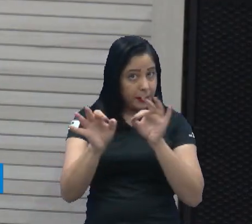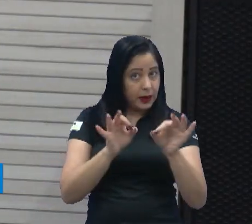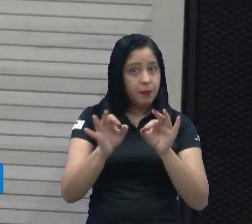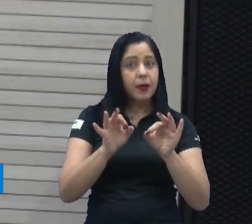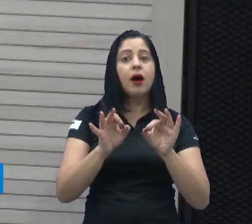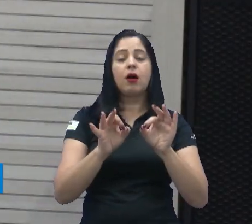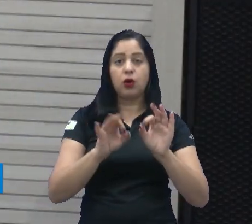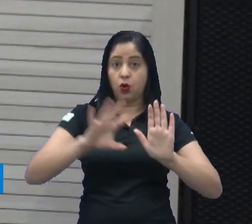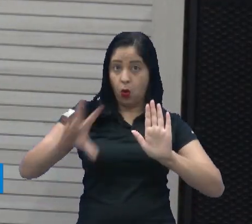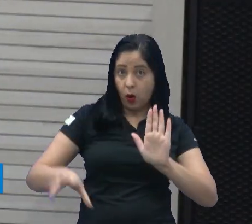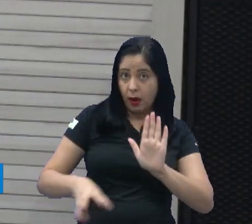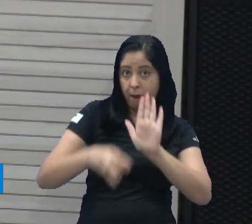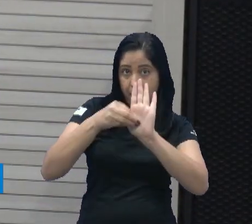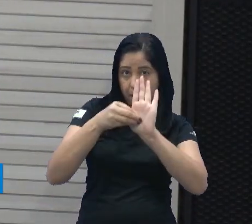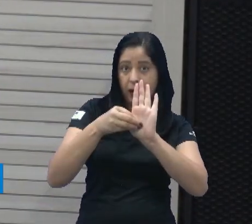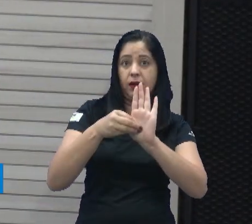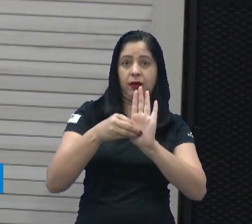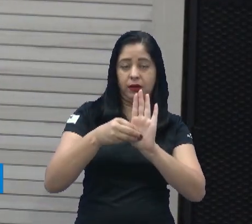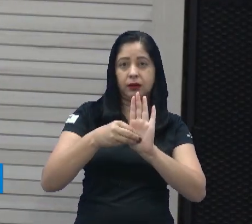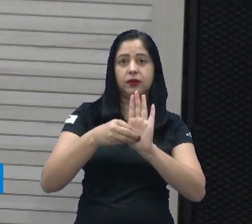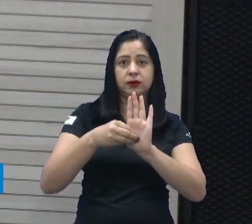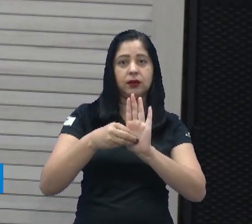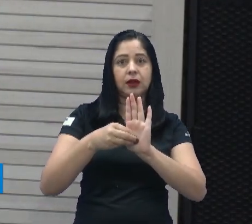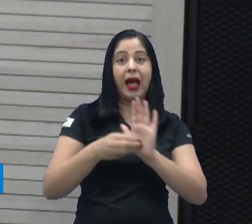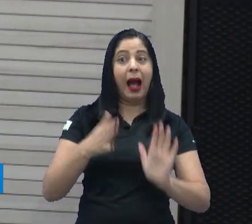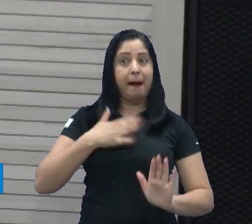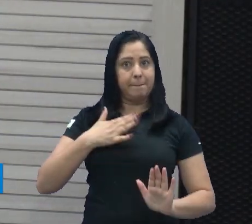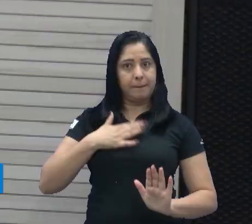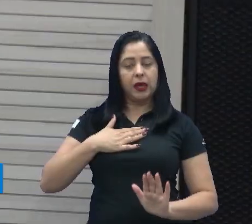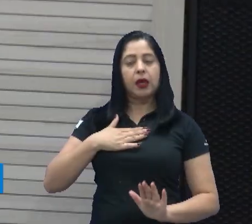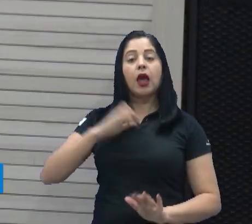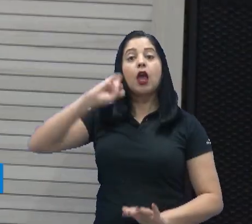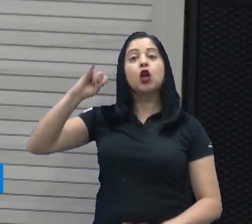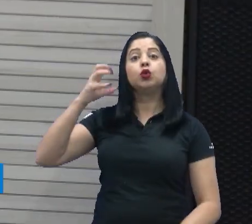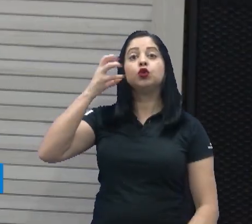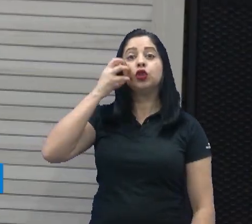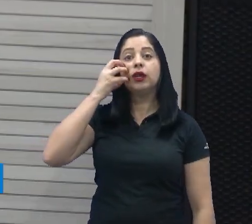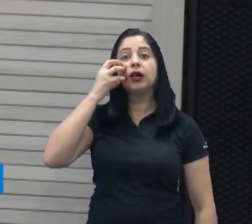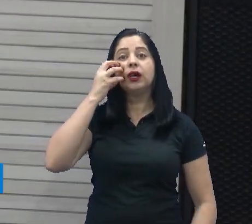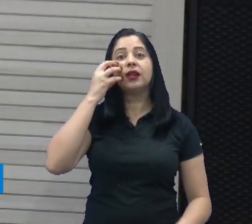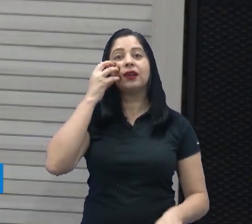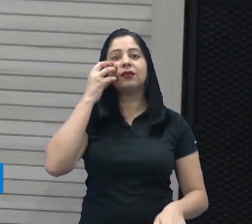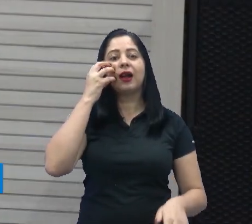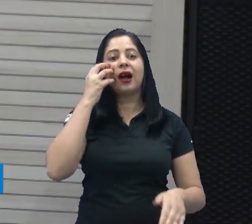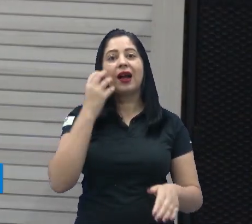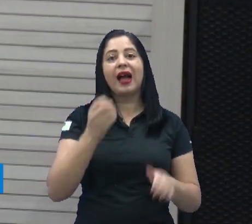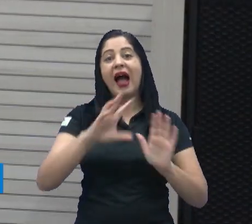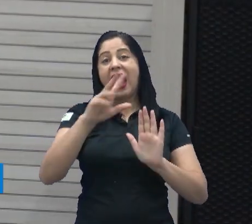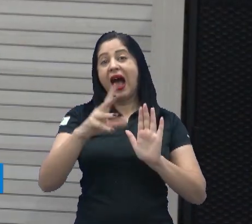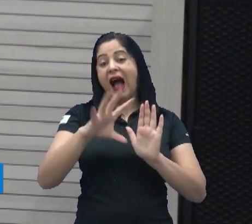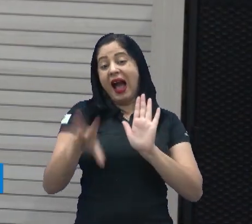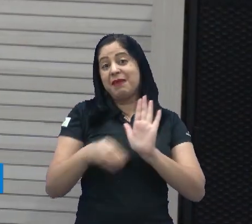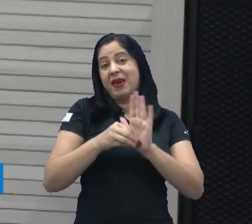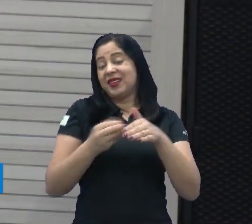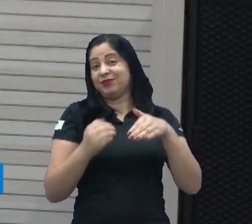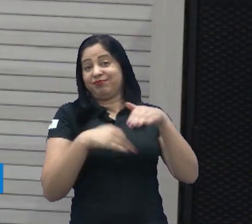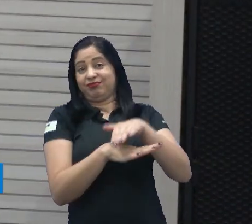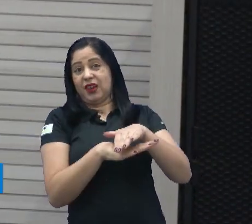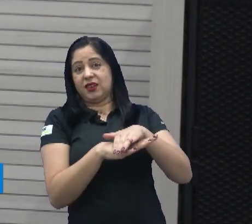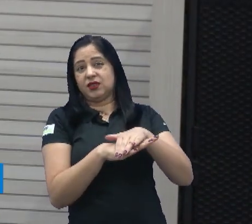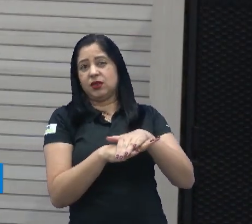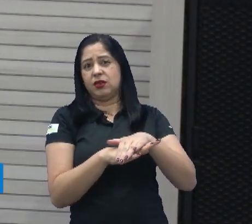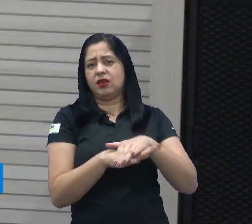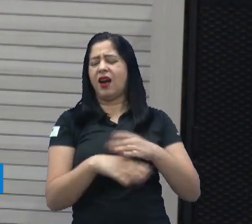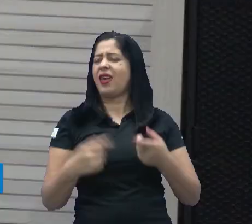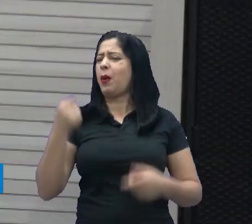agentes, as nossas emendas, a minha e da Juliana, foi arquivada, né? Até fiquei assim, ué, por que um período